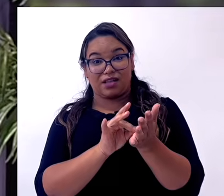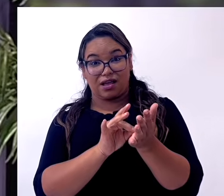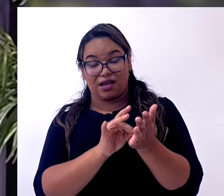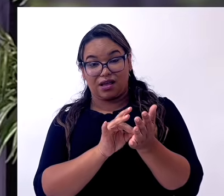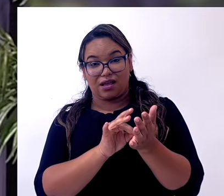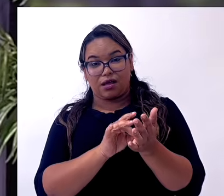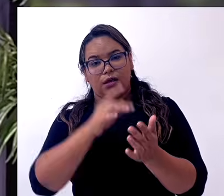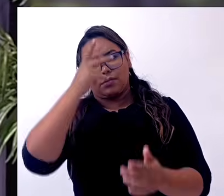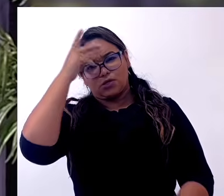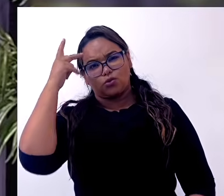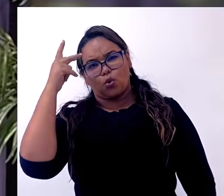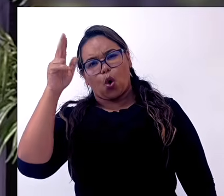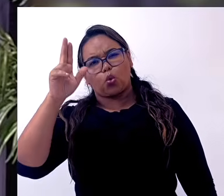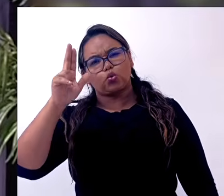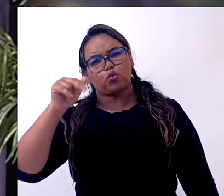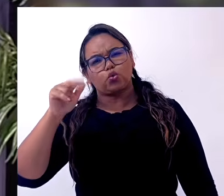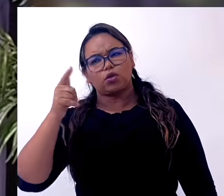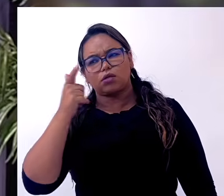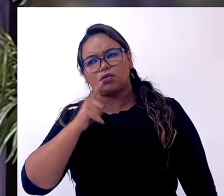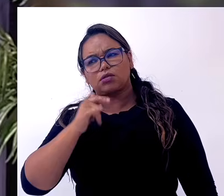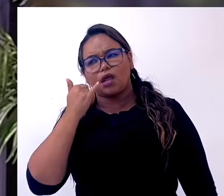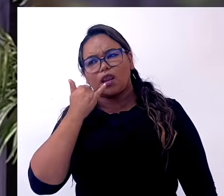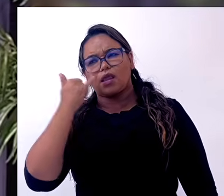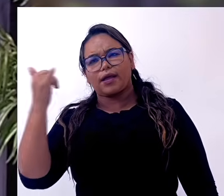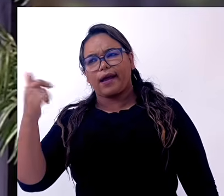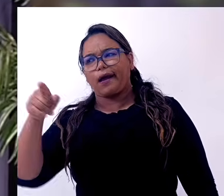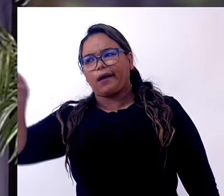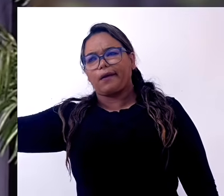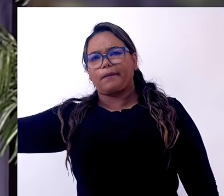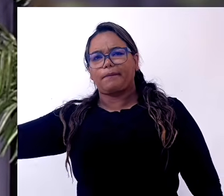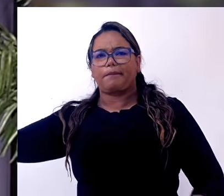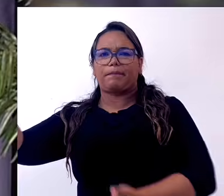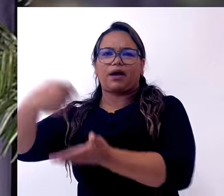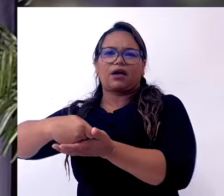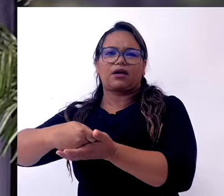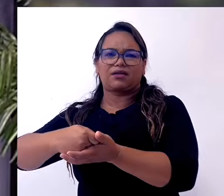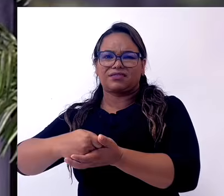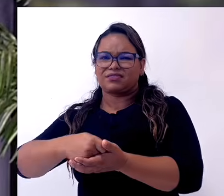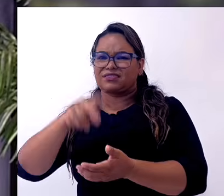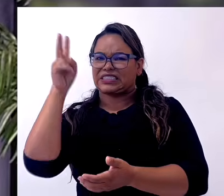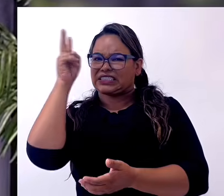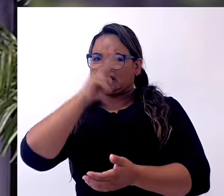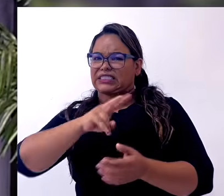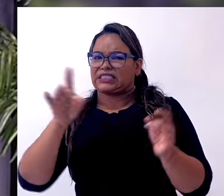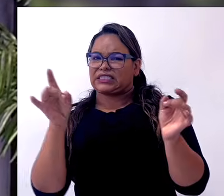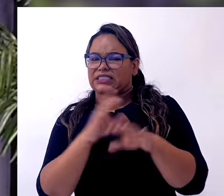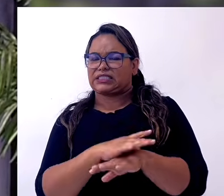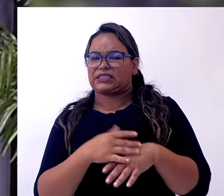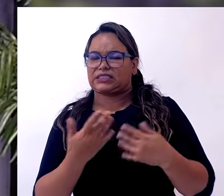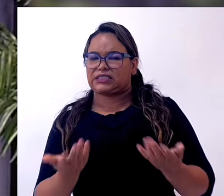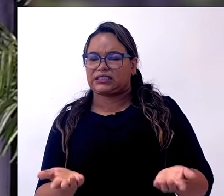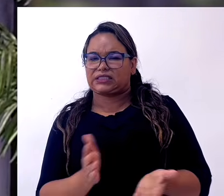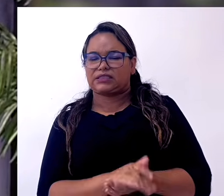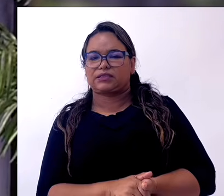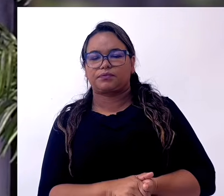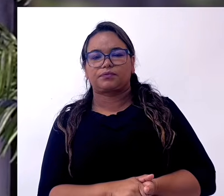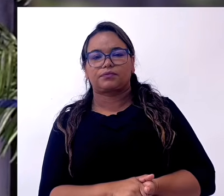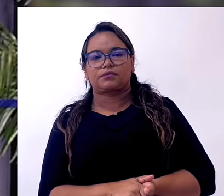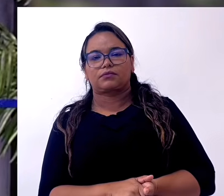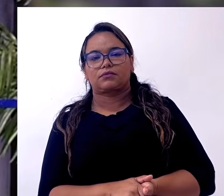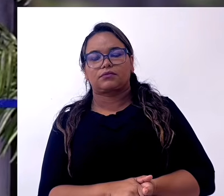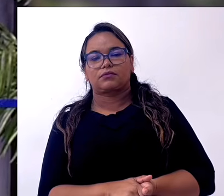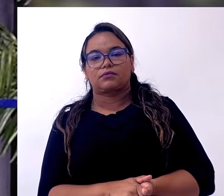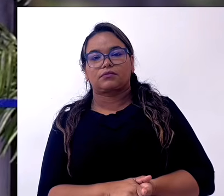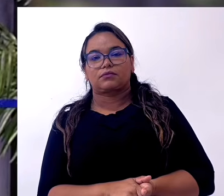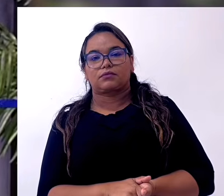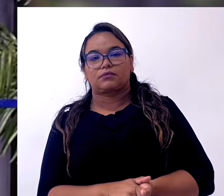registro. Então, o Pentágono deu um passo para trás e disse: sim, é verdade, mas foi feita uma ligação a chamar. É por isso que não há